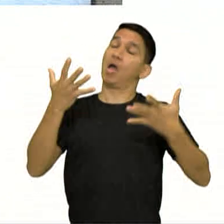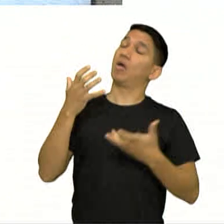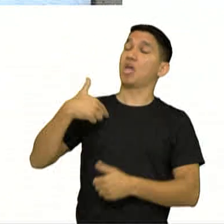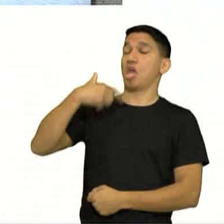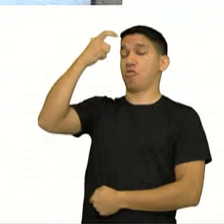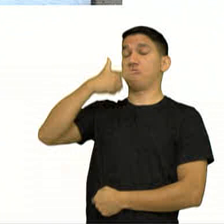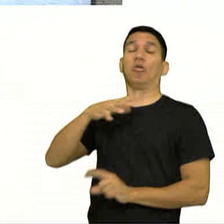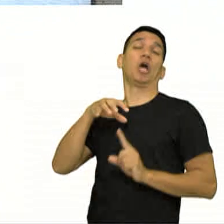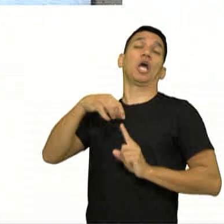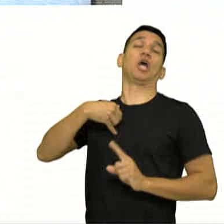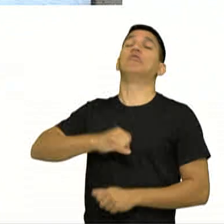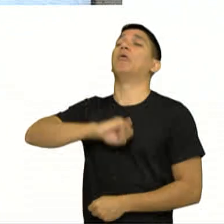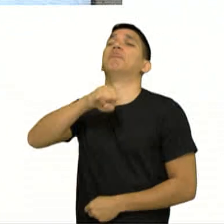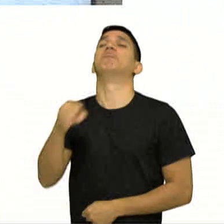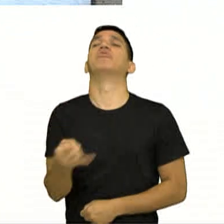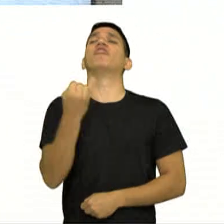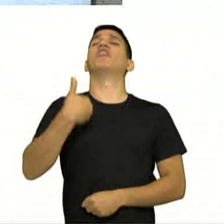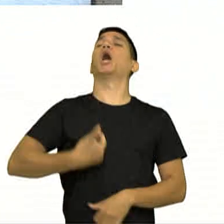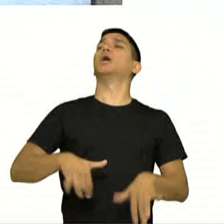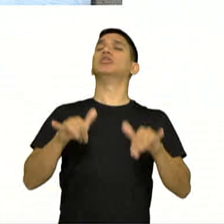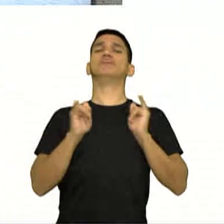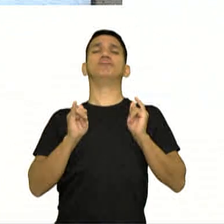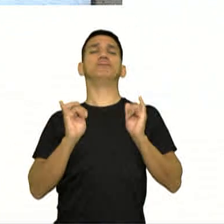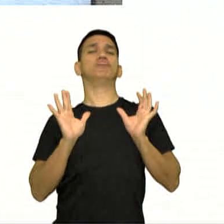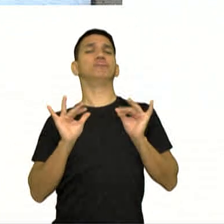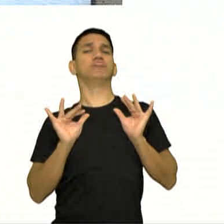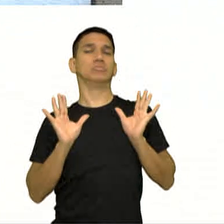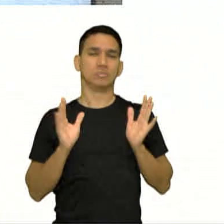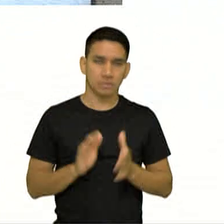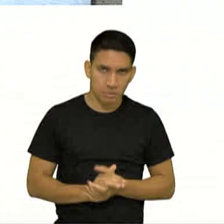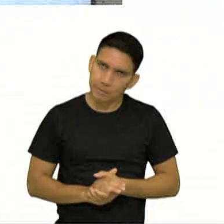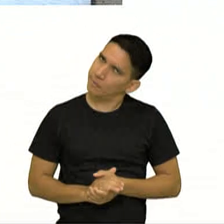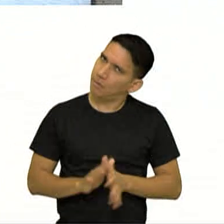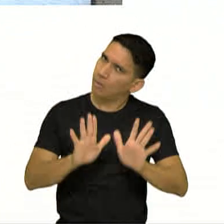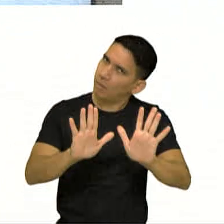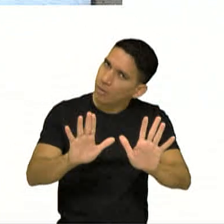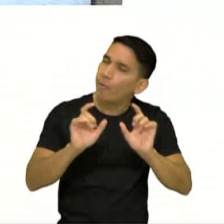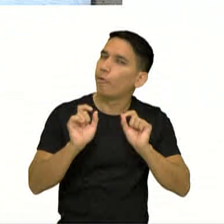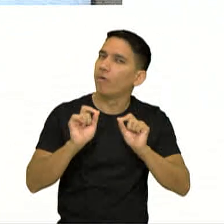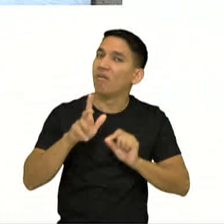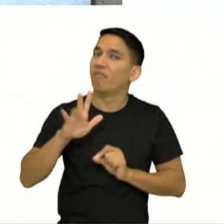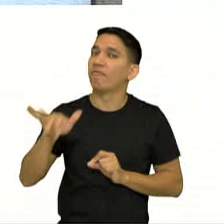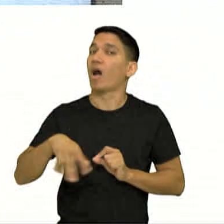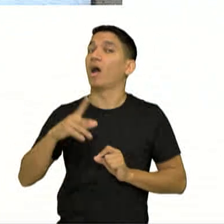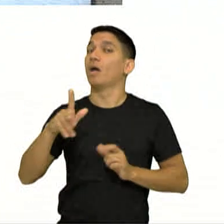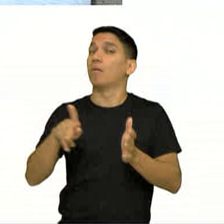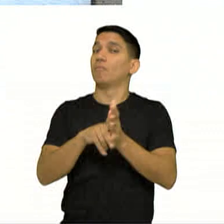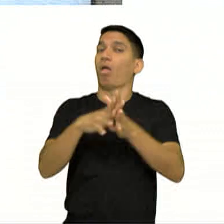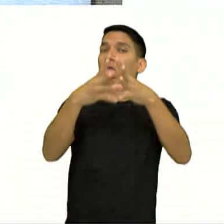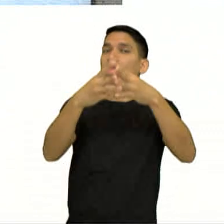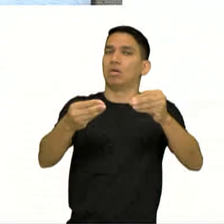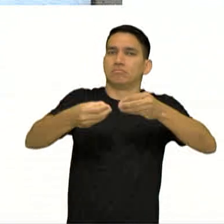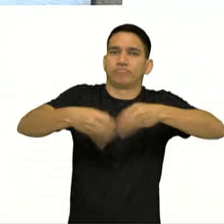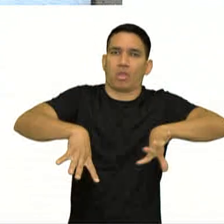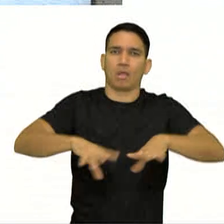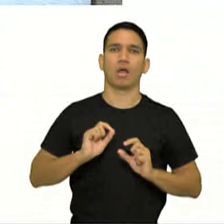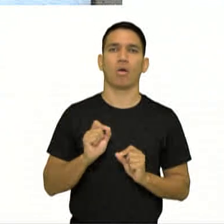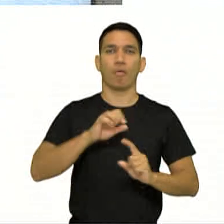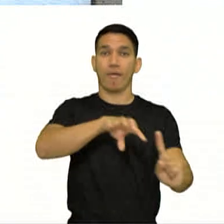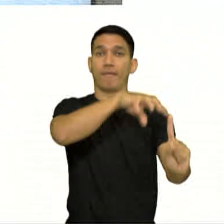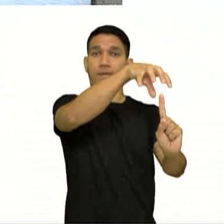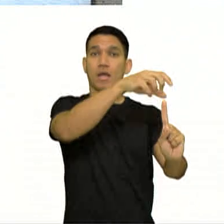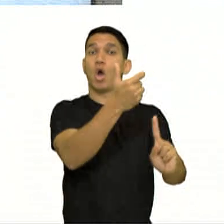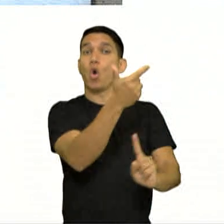sou rei, então eu posso aproveitar, vou ficar tranquilo. Porém, isso vai enfraquecer muito o poder dos reis. E a gente vai ter